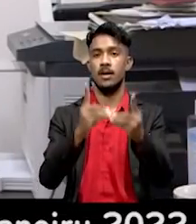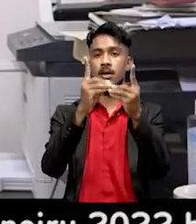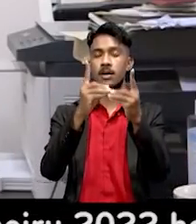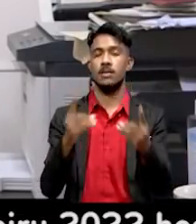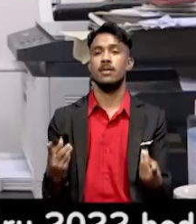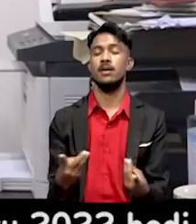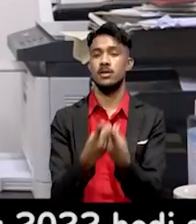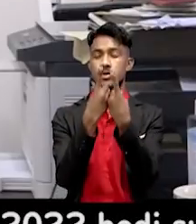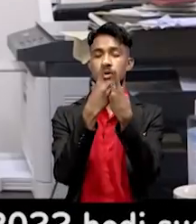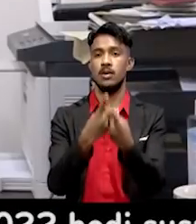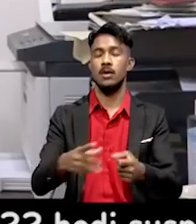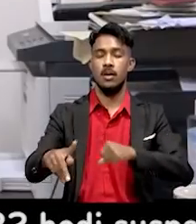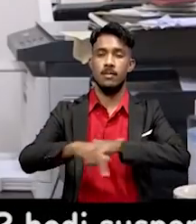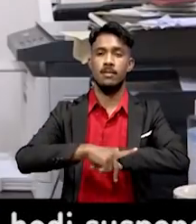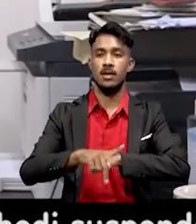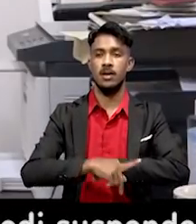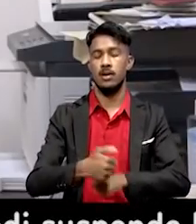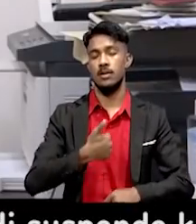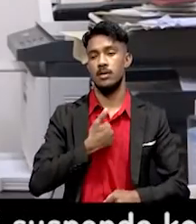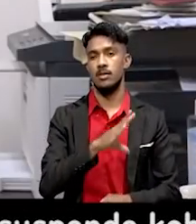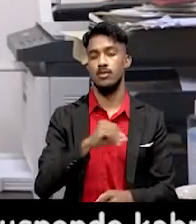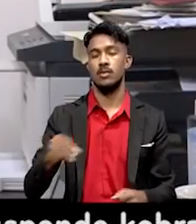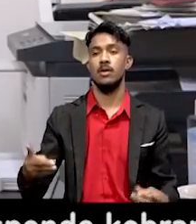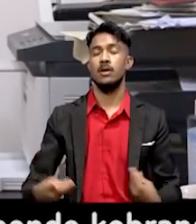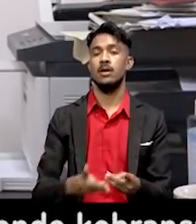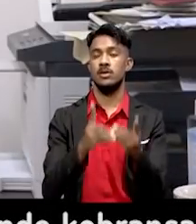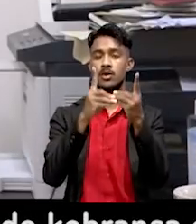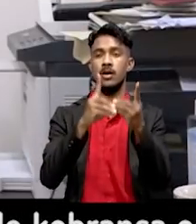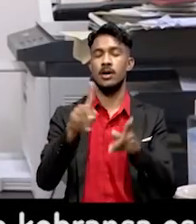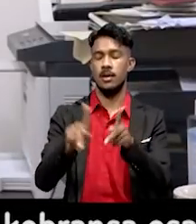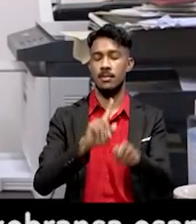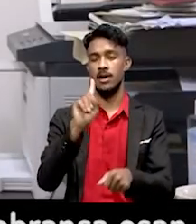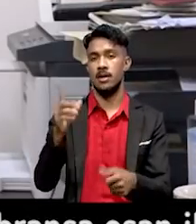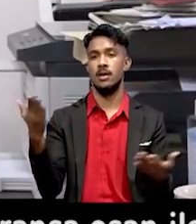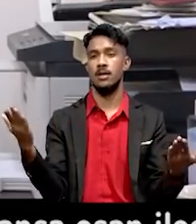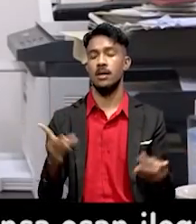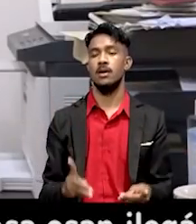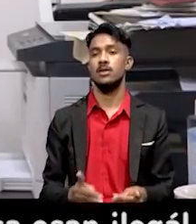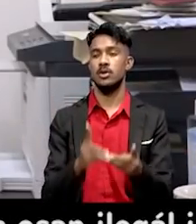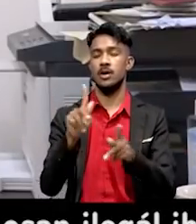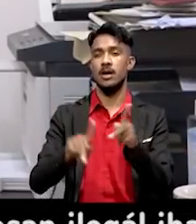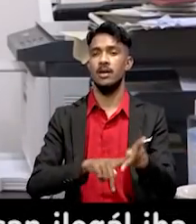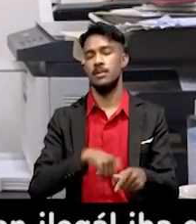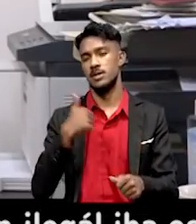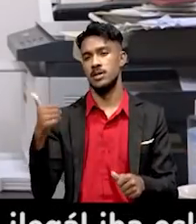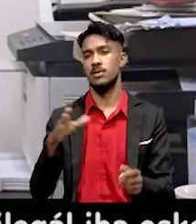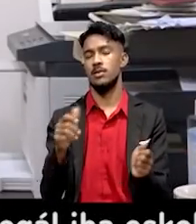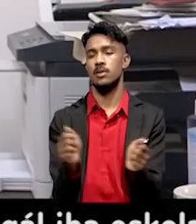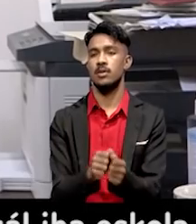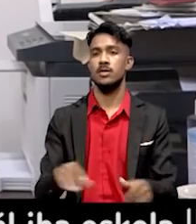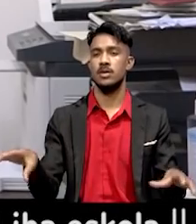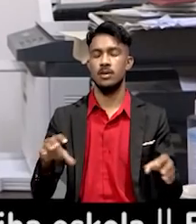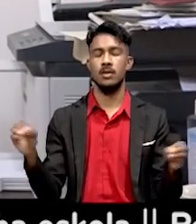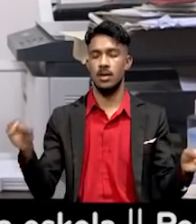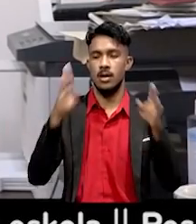bahasoru interes partidu nia ga bahasoru interes emar nia bahasoru interes emar uma wain ho poder la interes maran